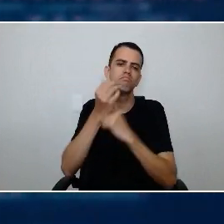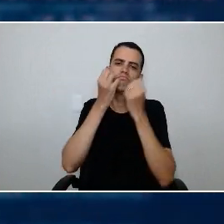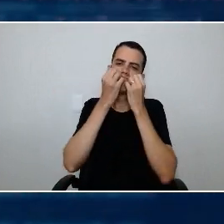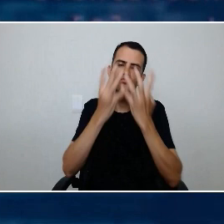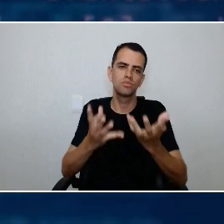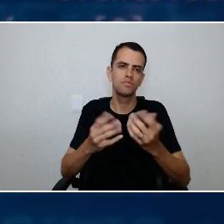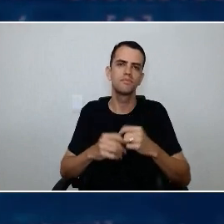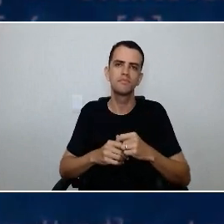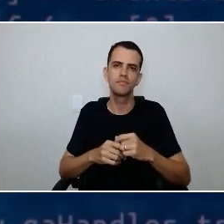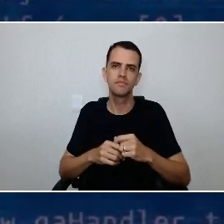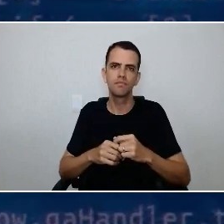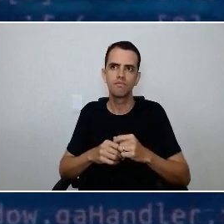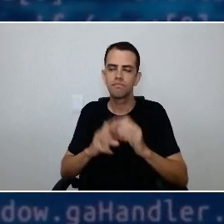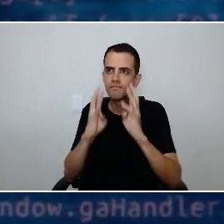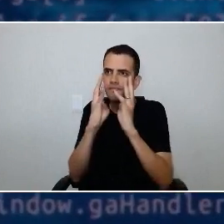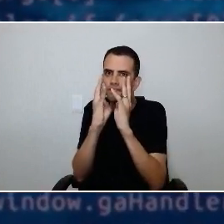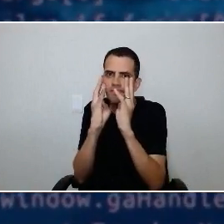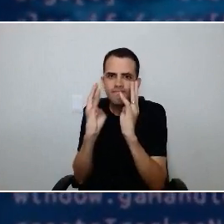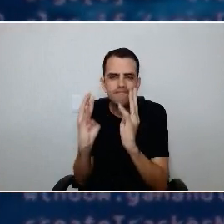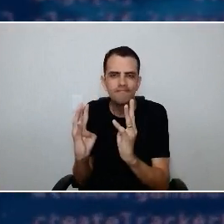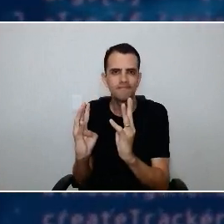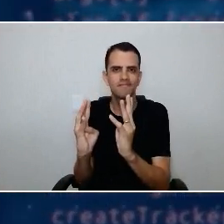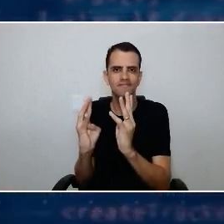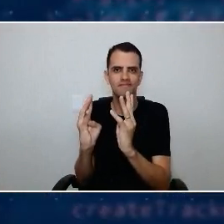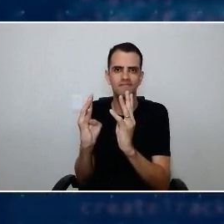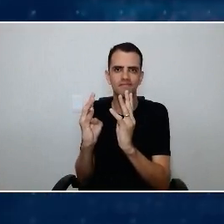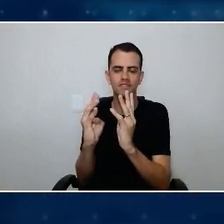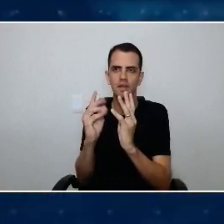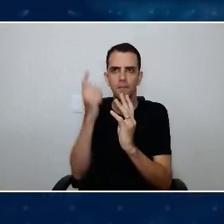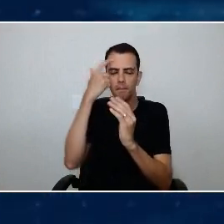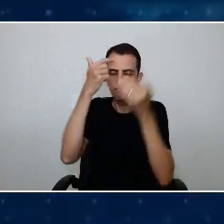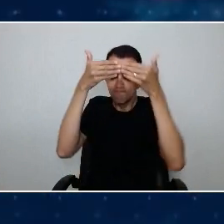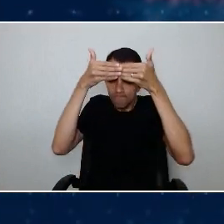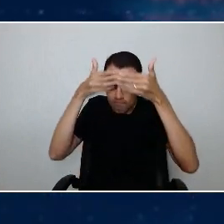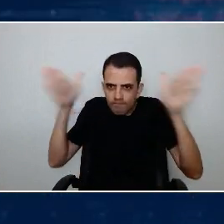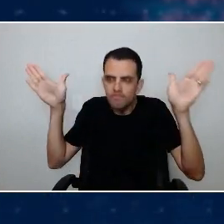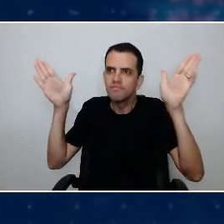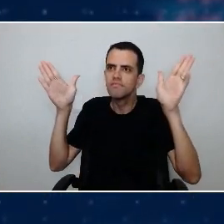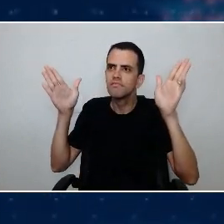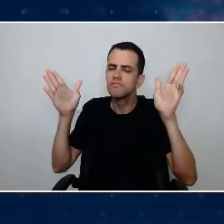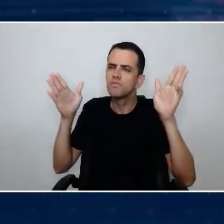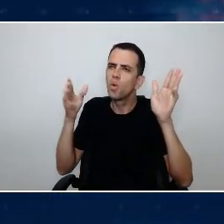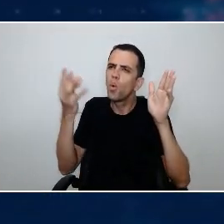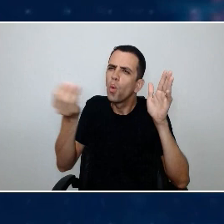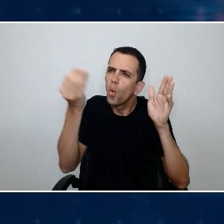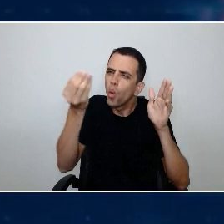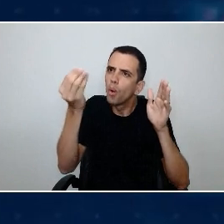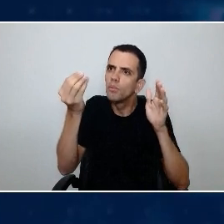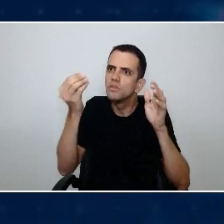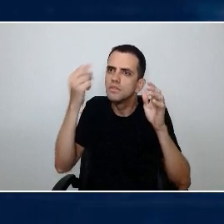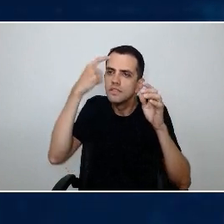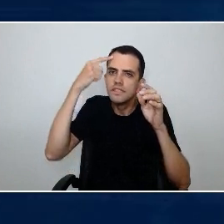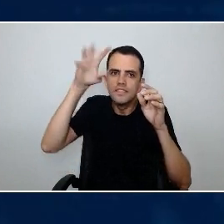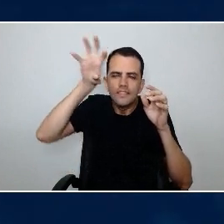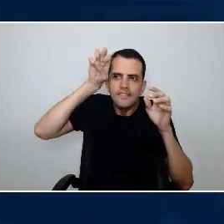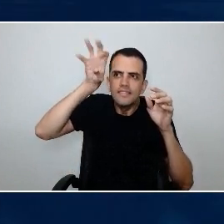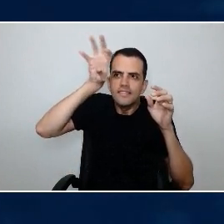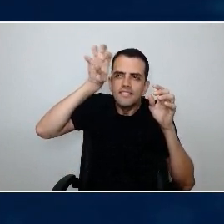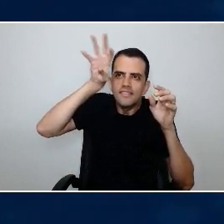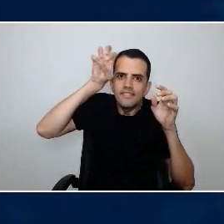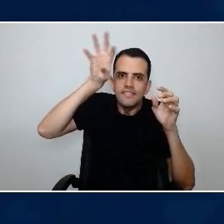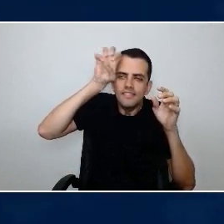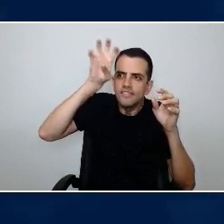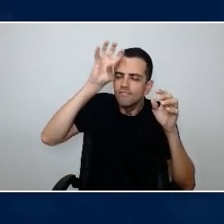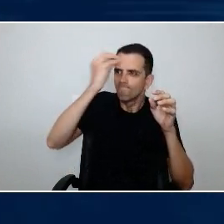aprender está aberto até essa escuta eh ativa para você conseguir realmente aprender